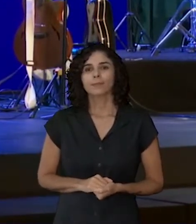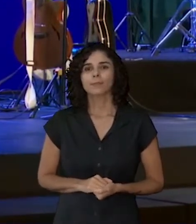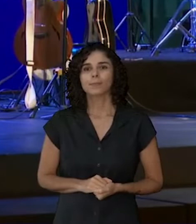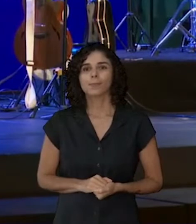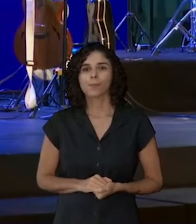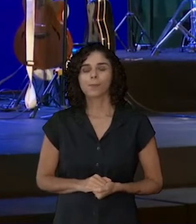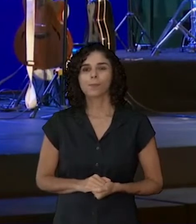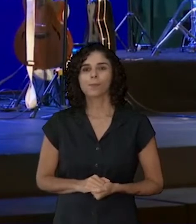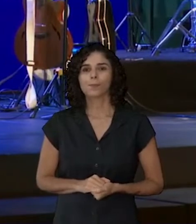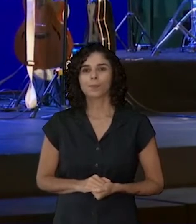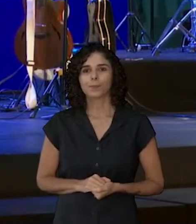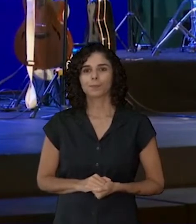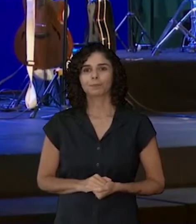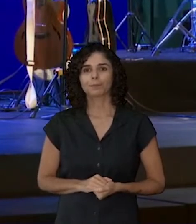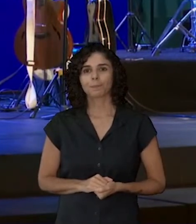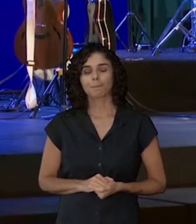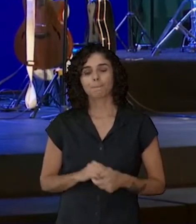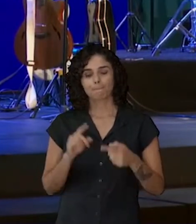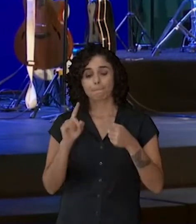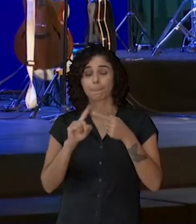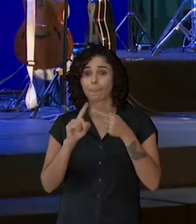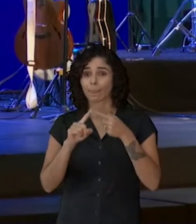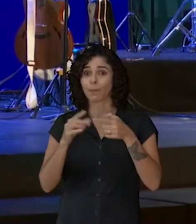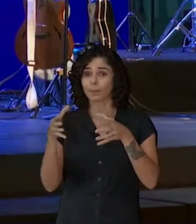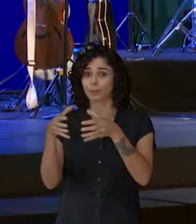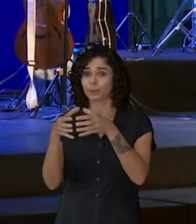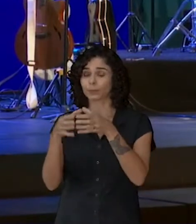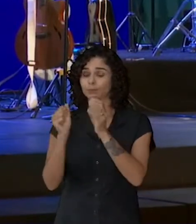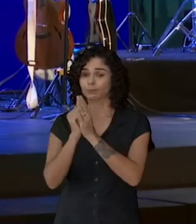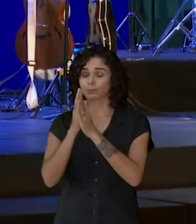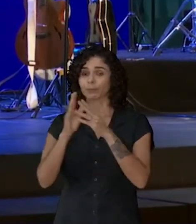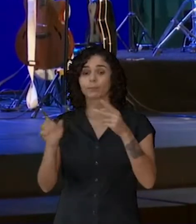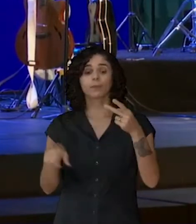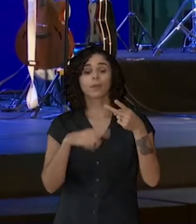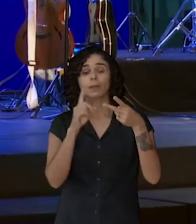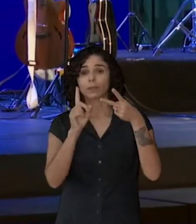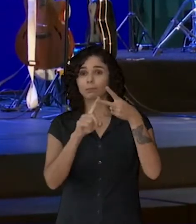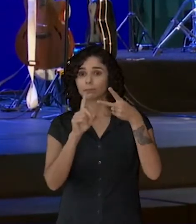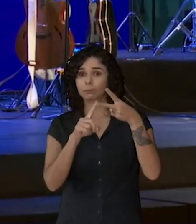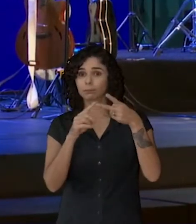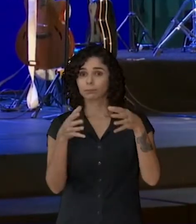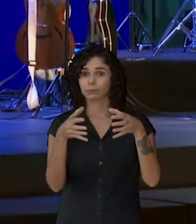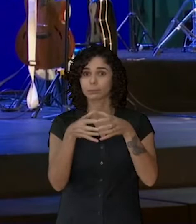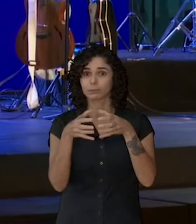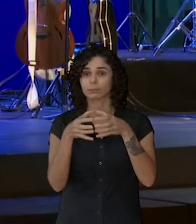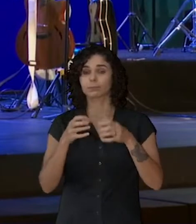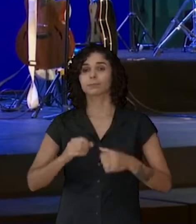Você é um dos grupos que eu quero orar. Eu quero orar por um segundo grupo.